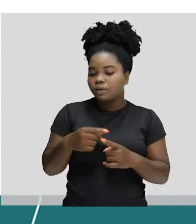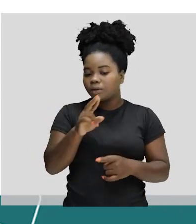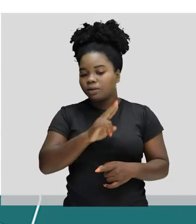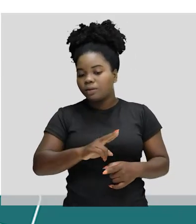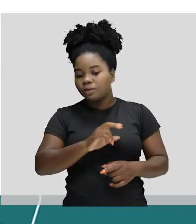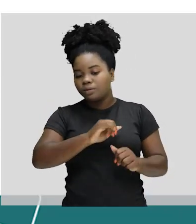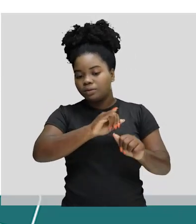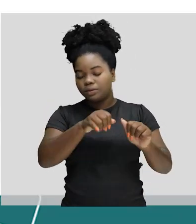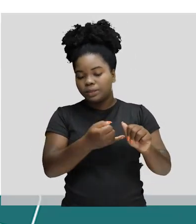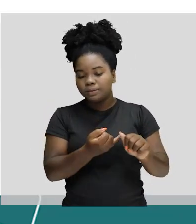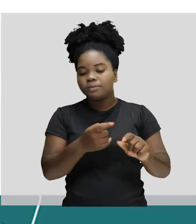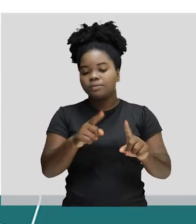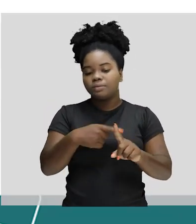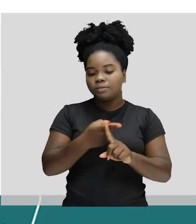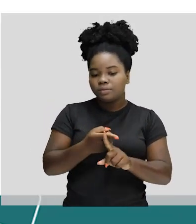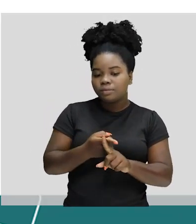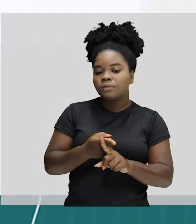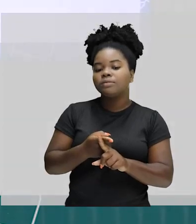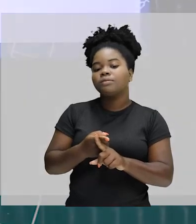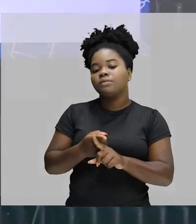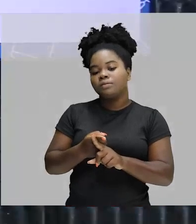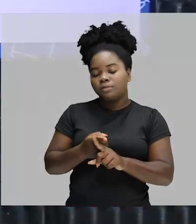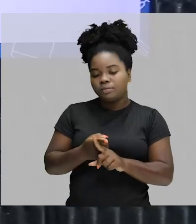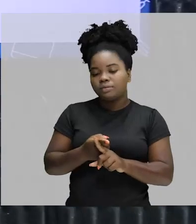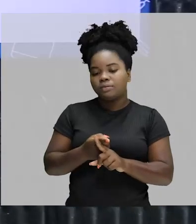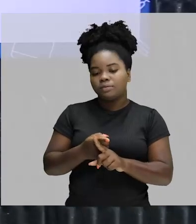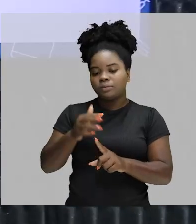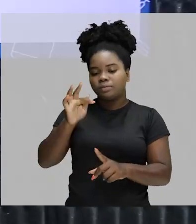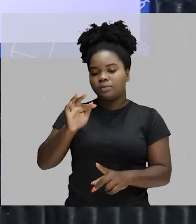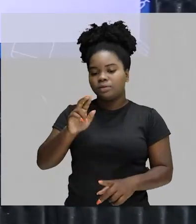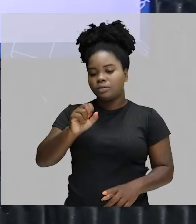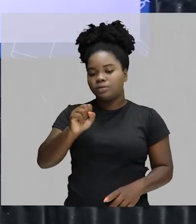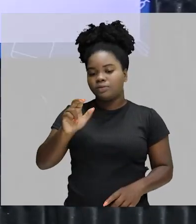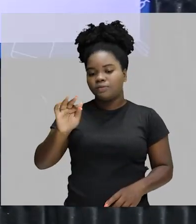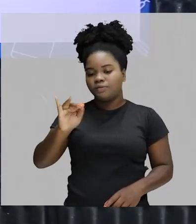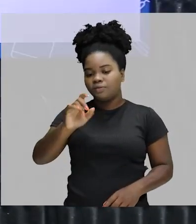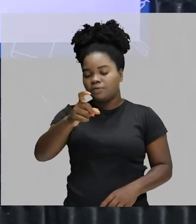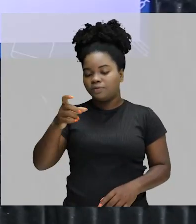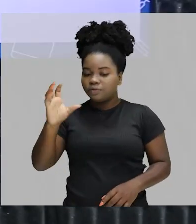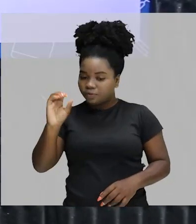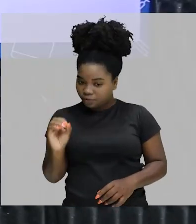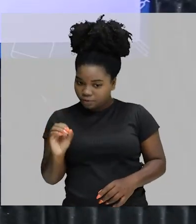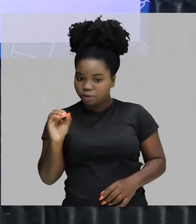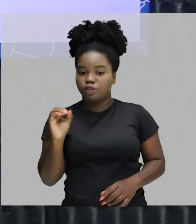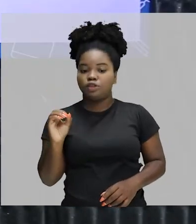utilizou o adjetivo, mais a terminação do sufixo, né? Acentuada,